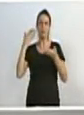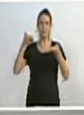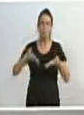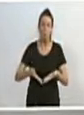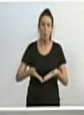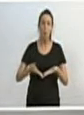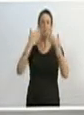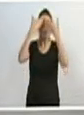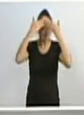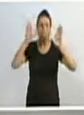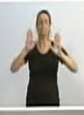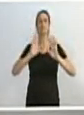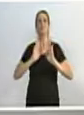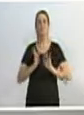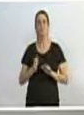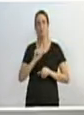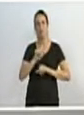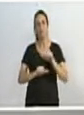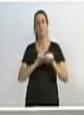dos legisladores, né,